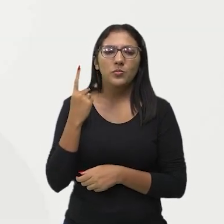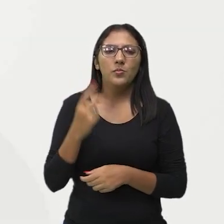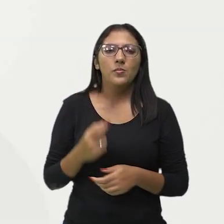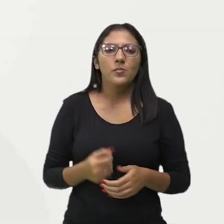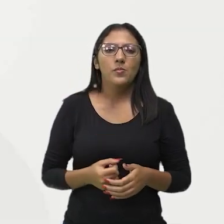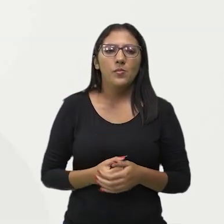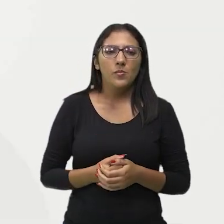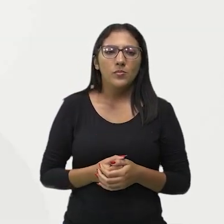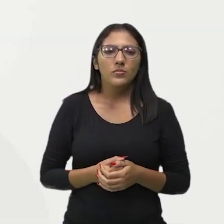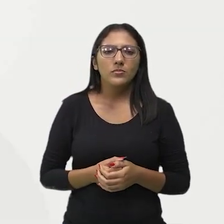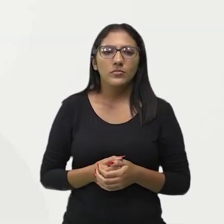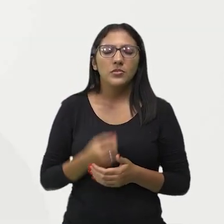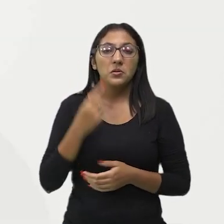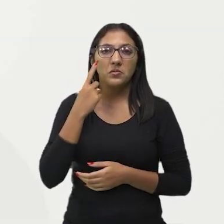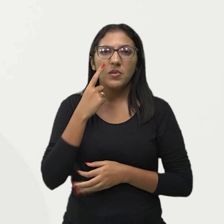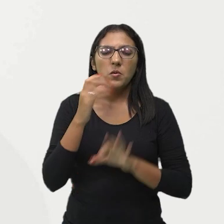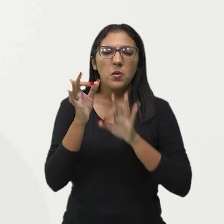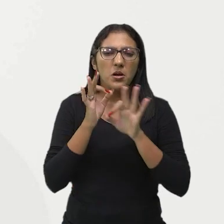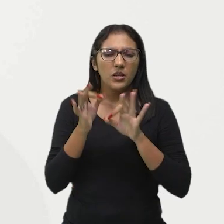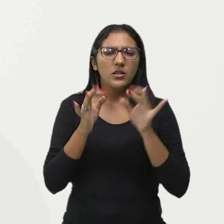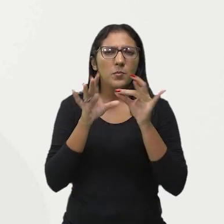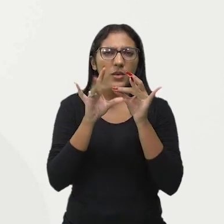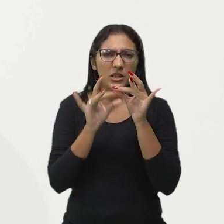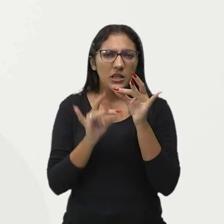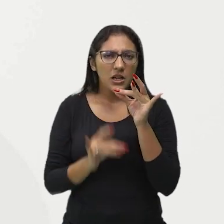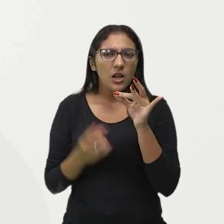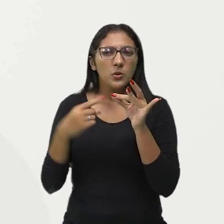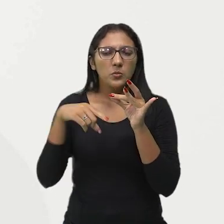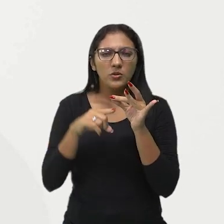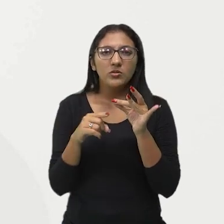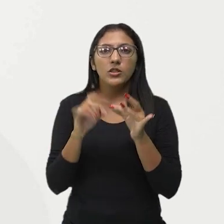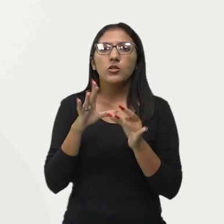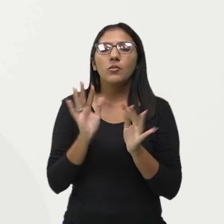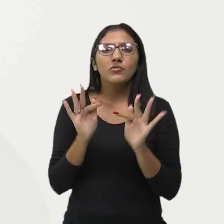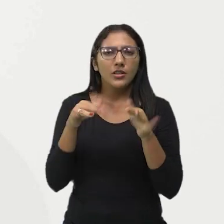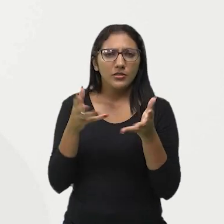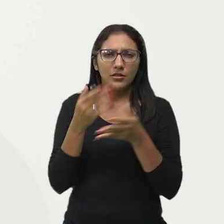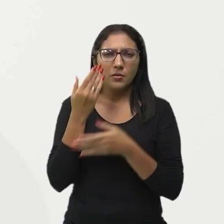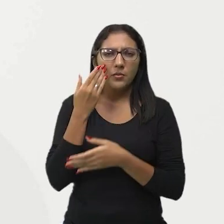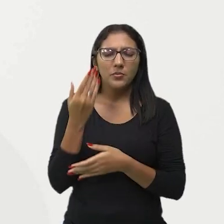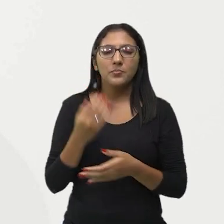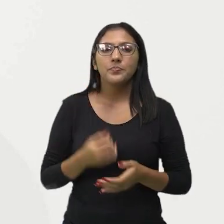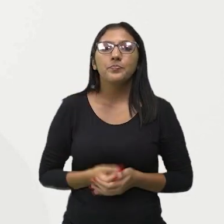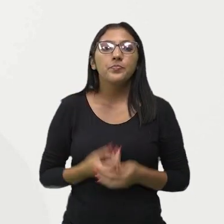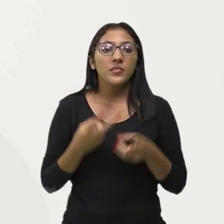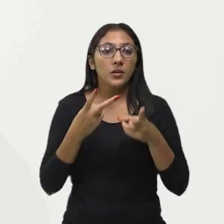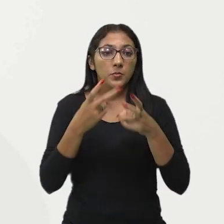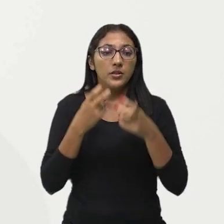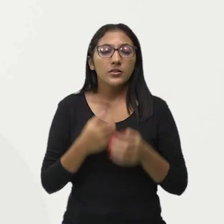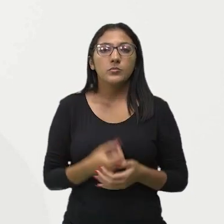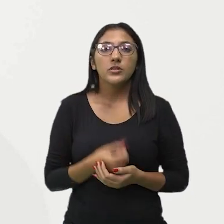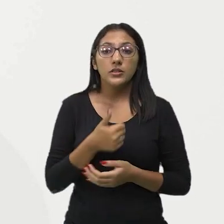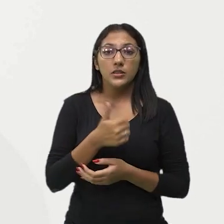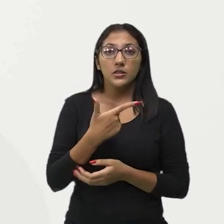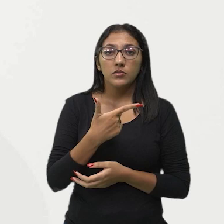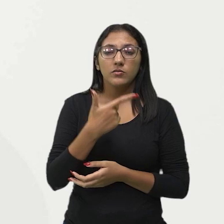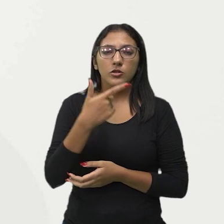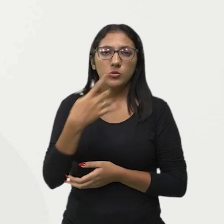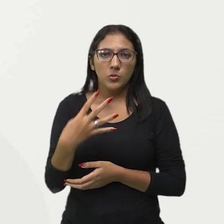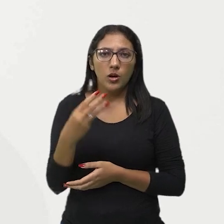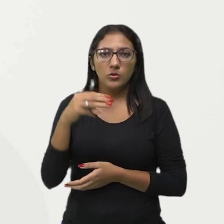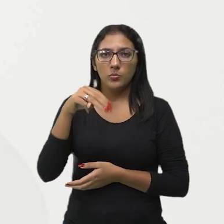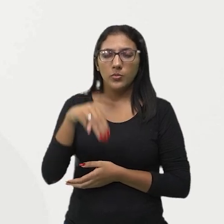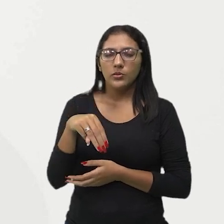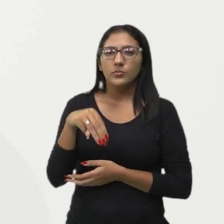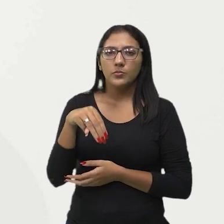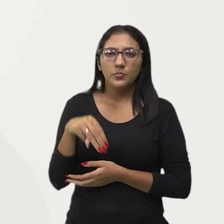Já a questão bem bonitinha aí, bem detalhada já para você, só para a gente finalizar. Então perceba que o comprimento é 124